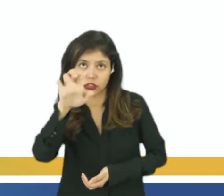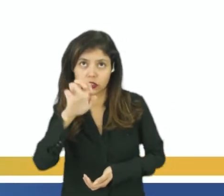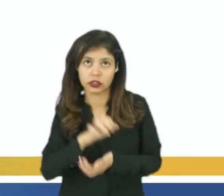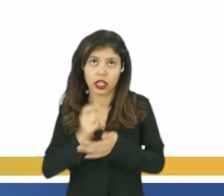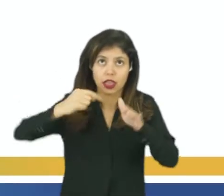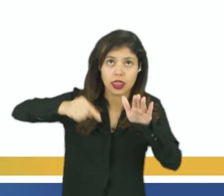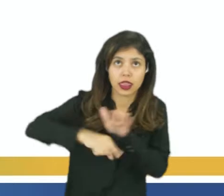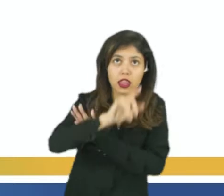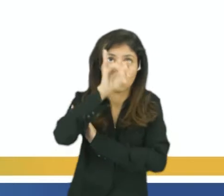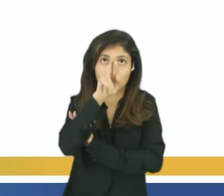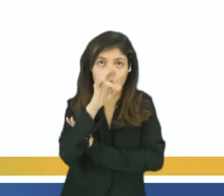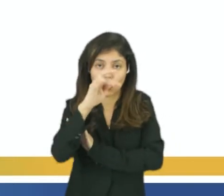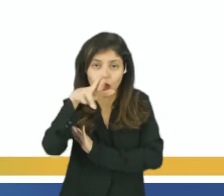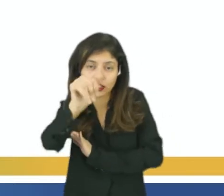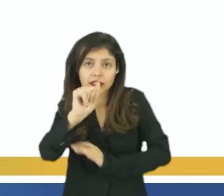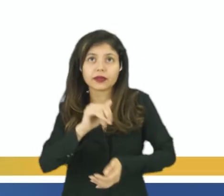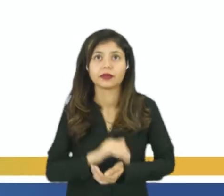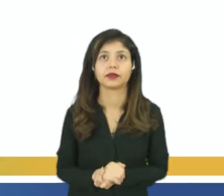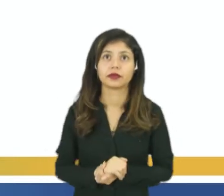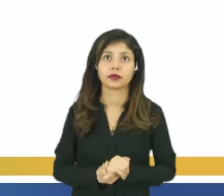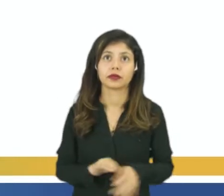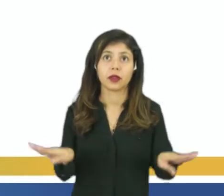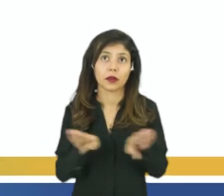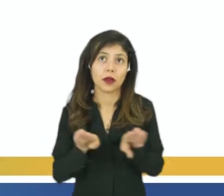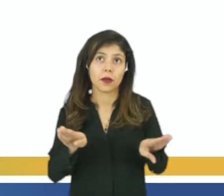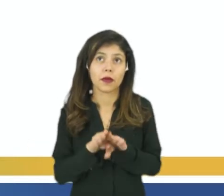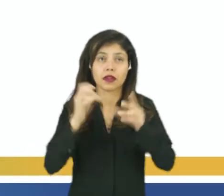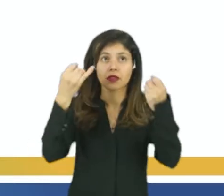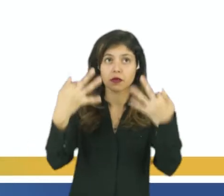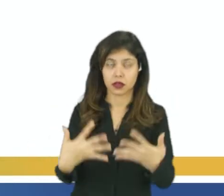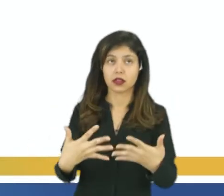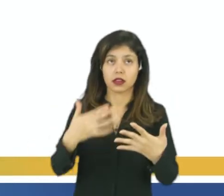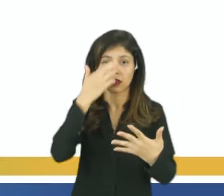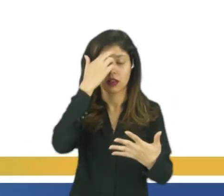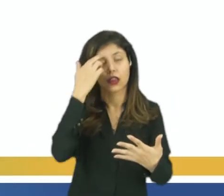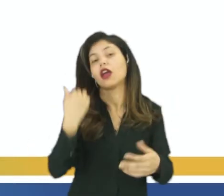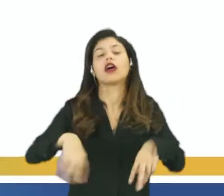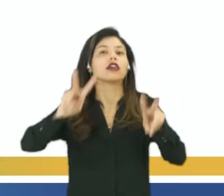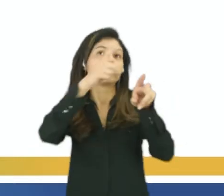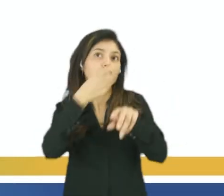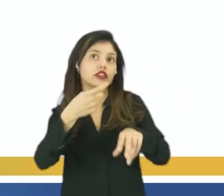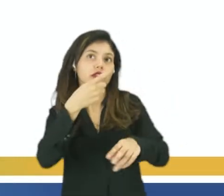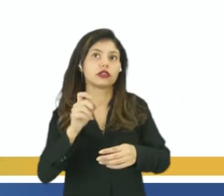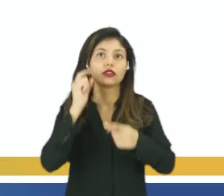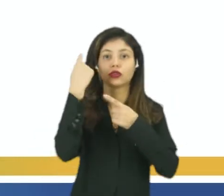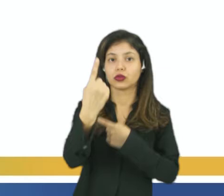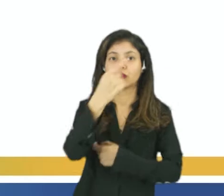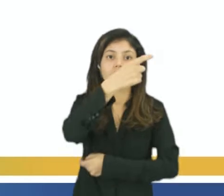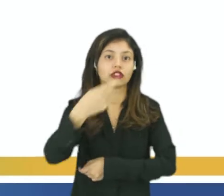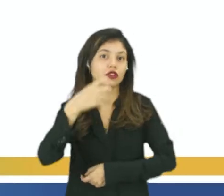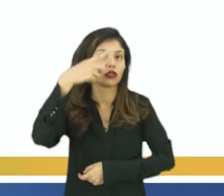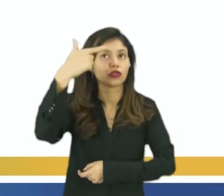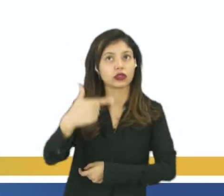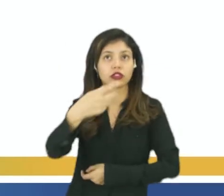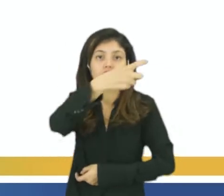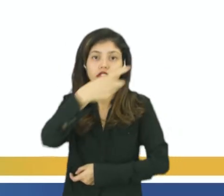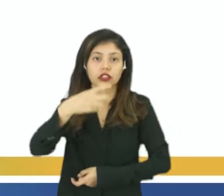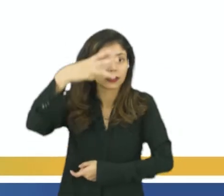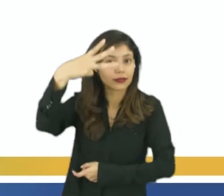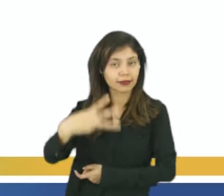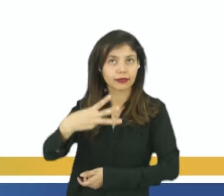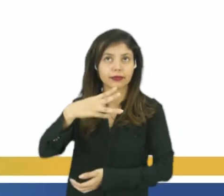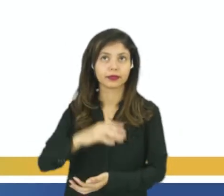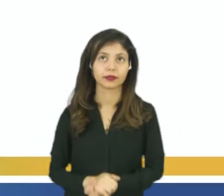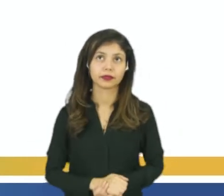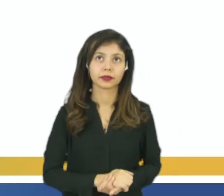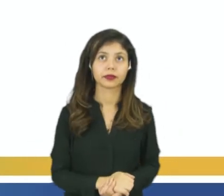dentro da equação. As incógnitas será o x índice 1, x índice 2 até o x